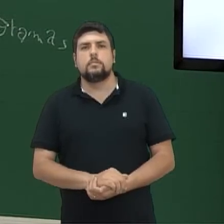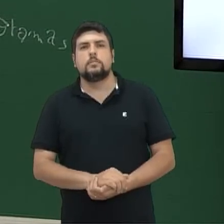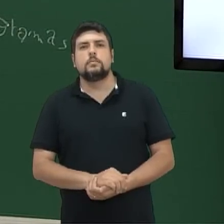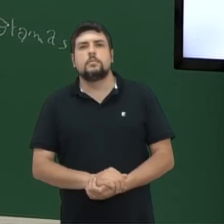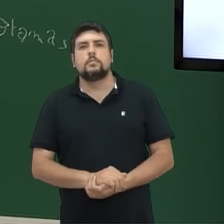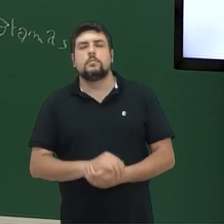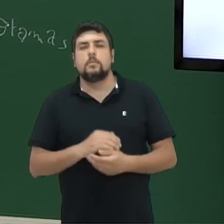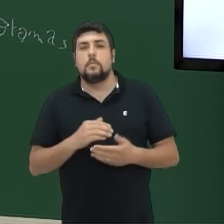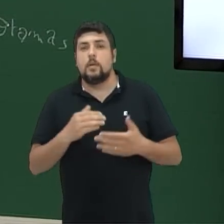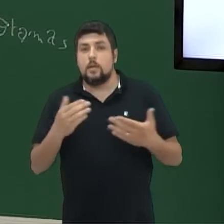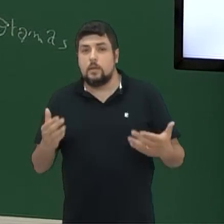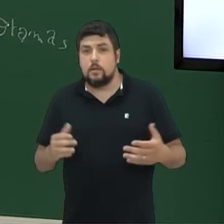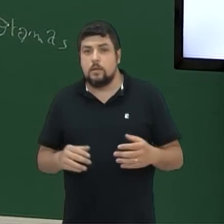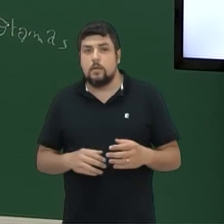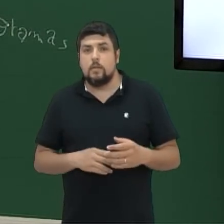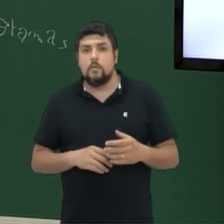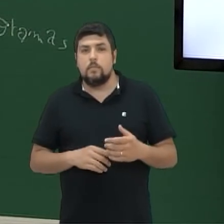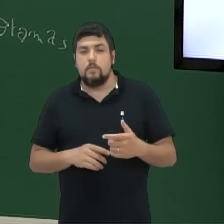gente achou